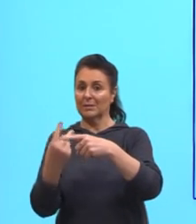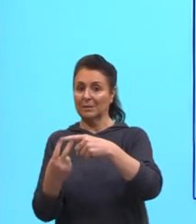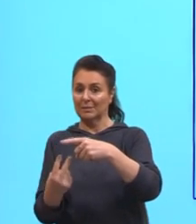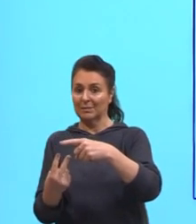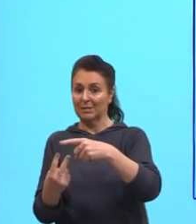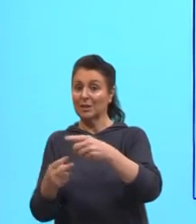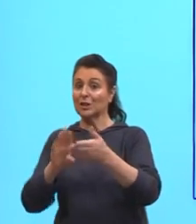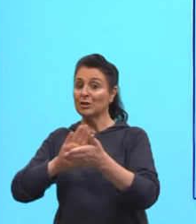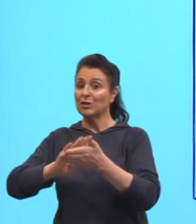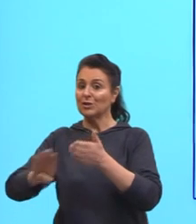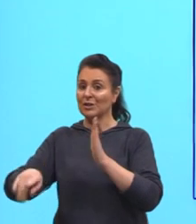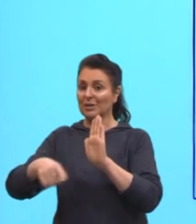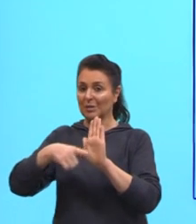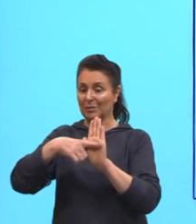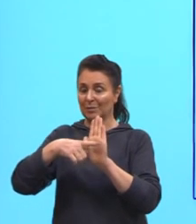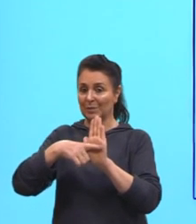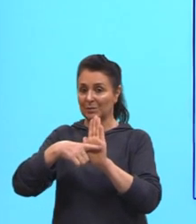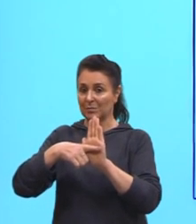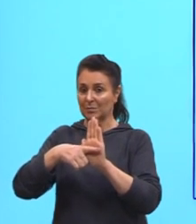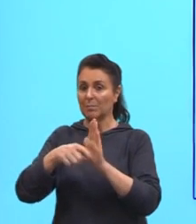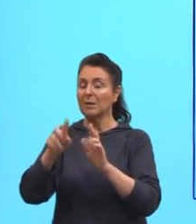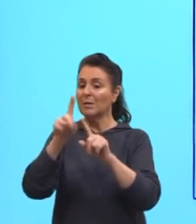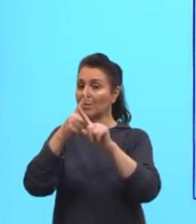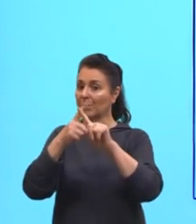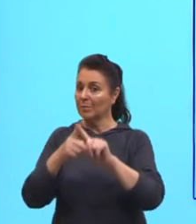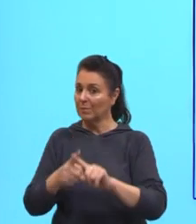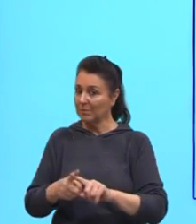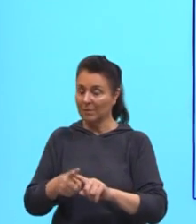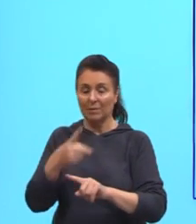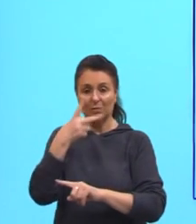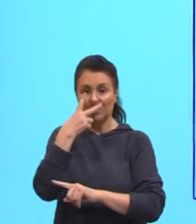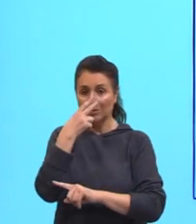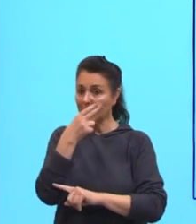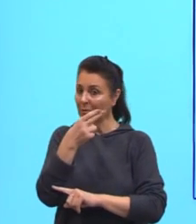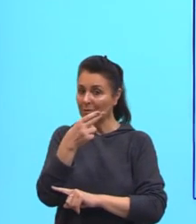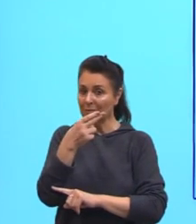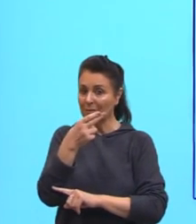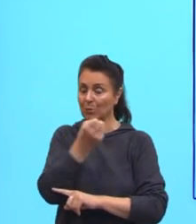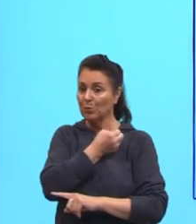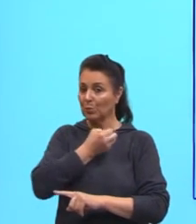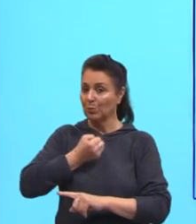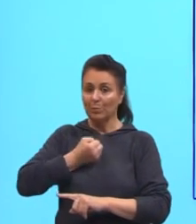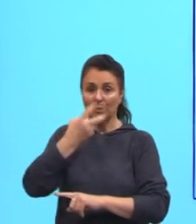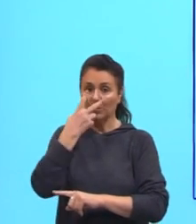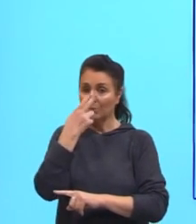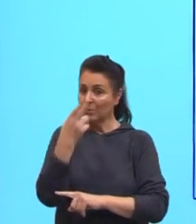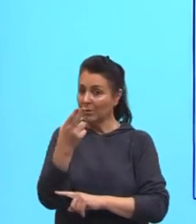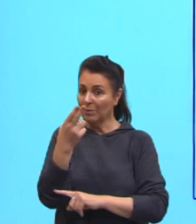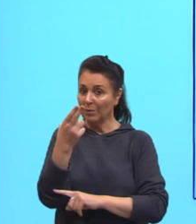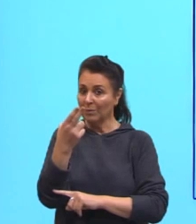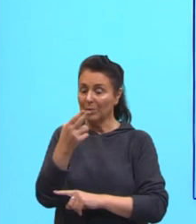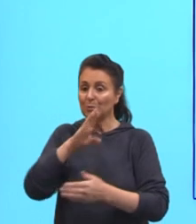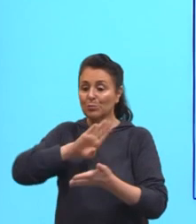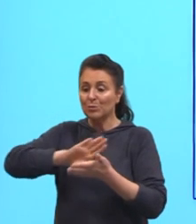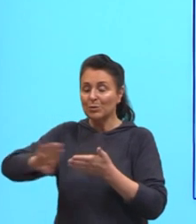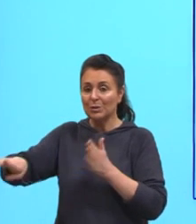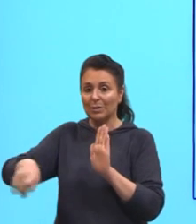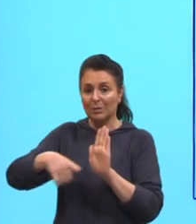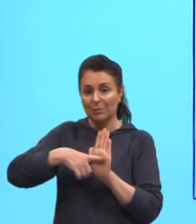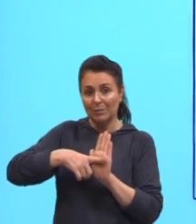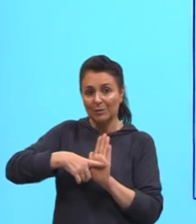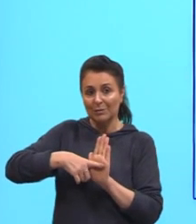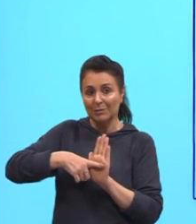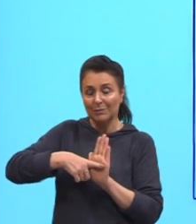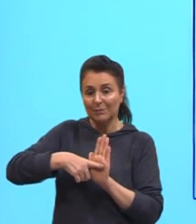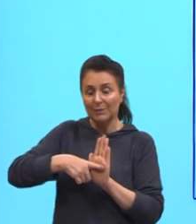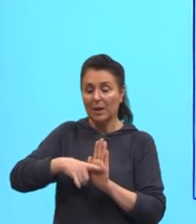mas a propriedade em si ela é a mesma nós apenas invertemos um número e tiramos o sinal de menos